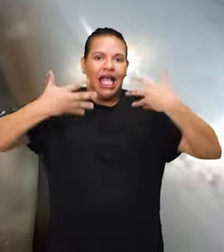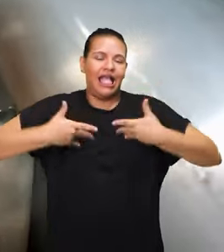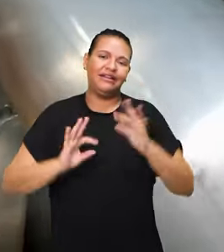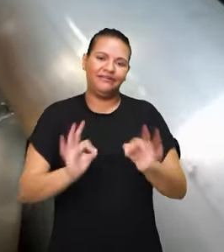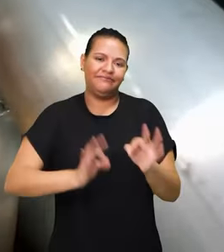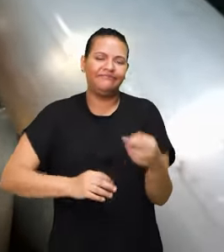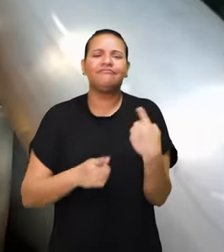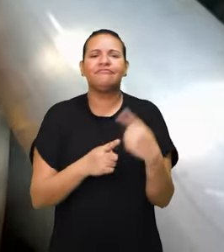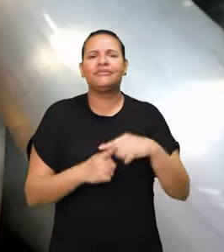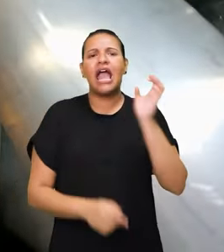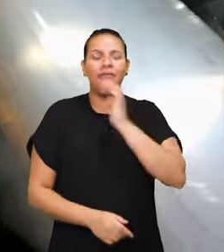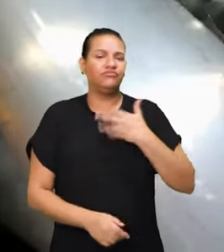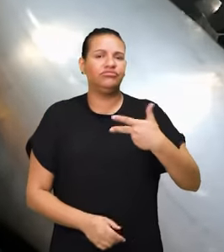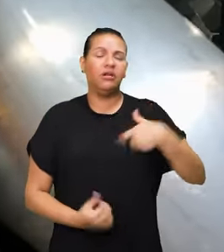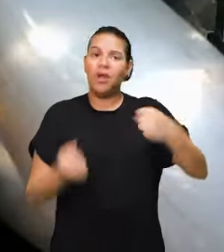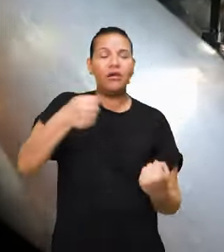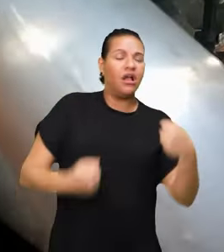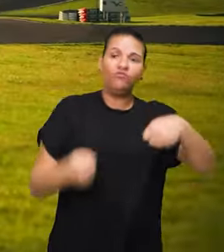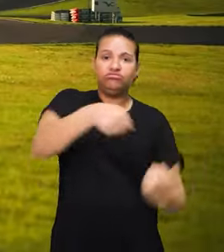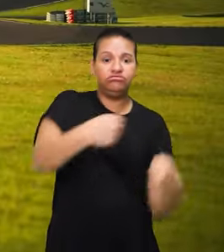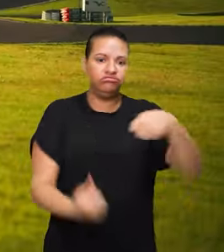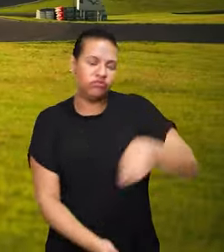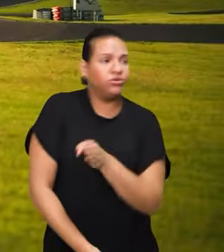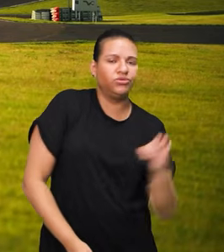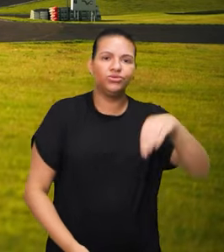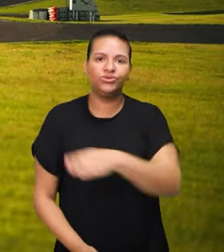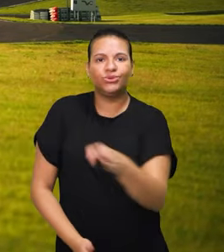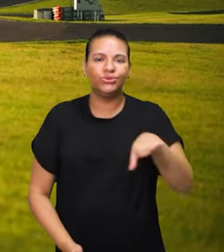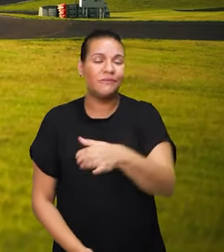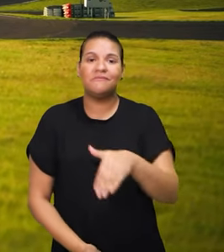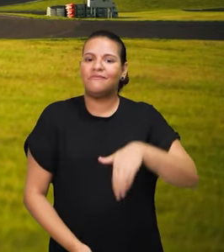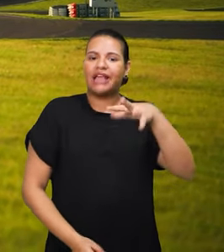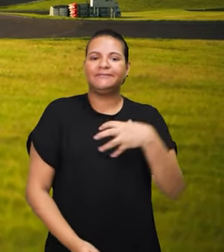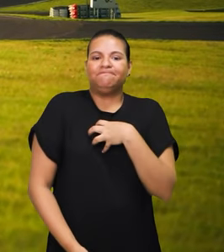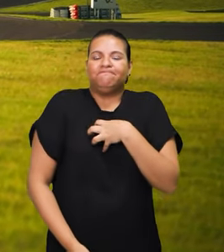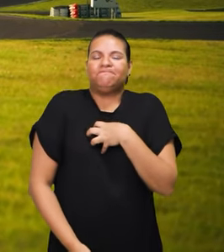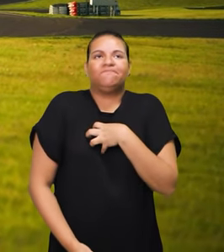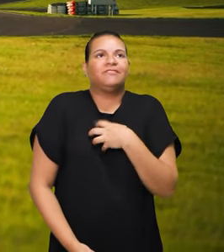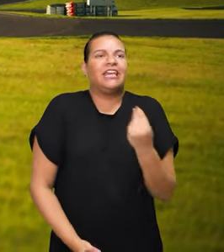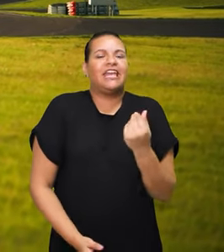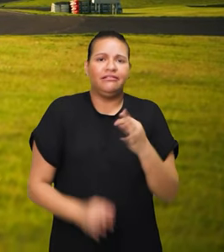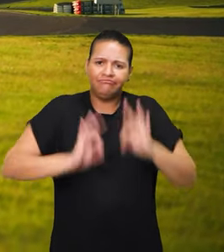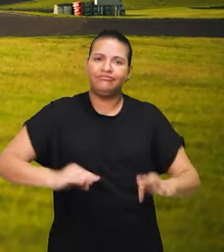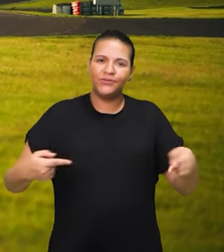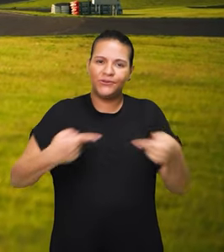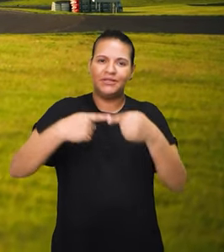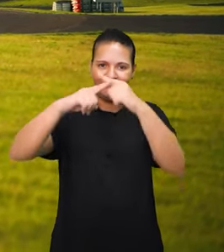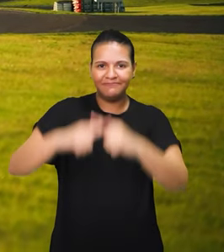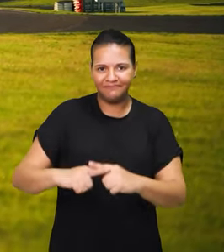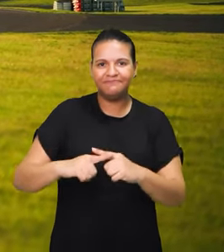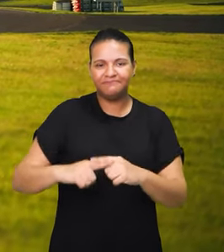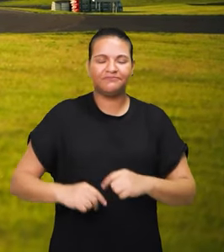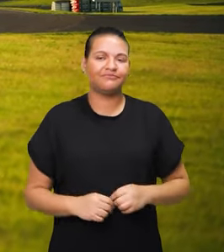dirigir o carro atual né porque vai ser mais rápido e também assim o tipo de reação que o carro tem vai ser um carro mais de